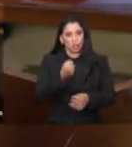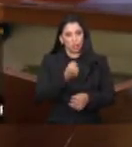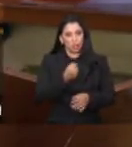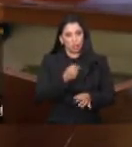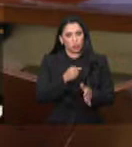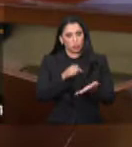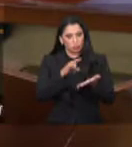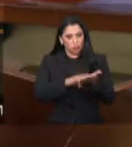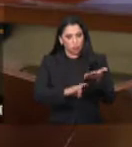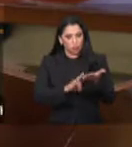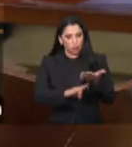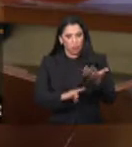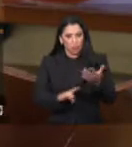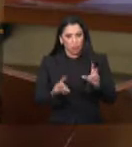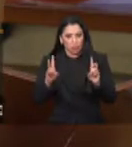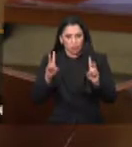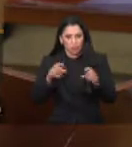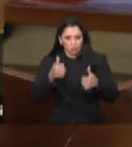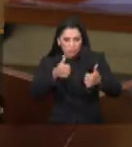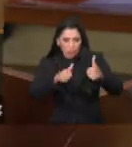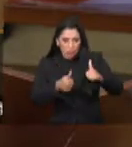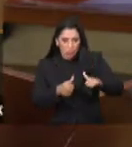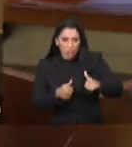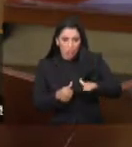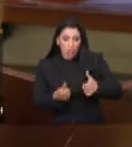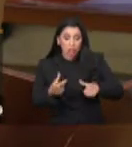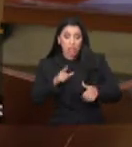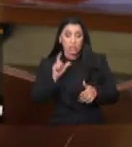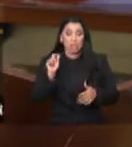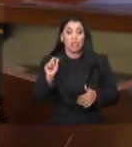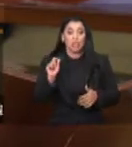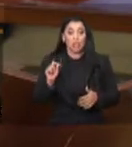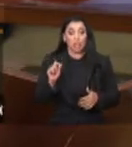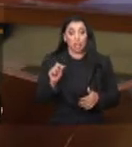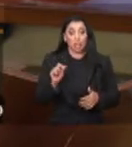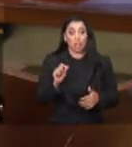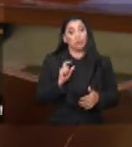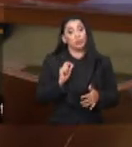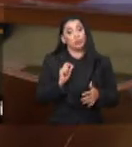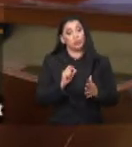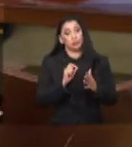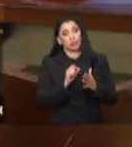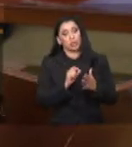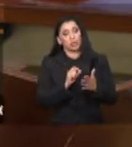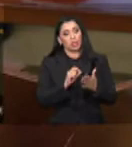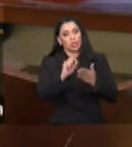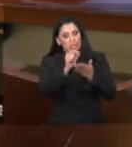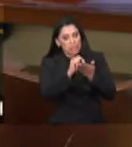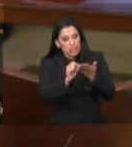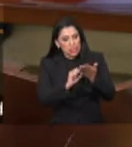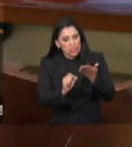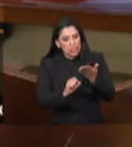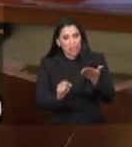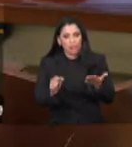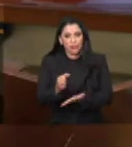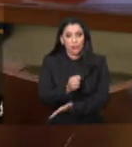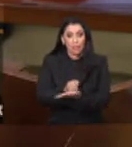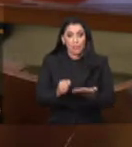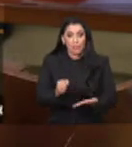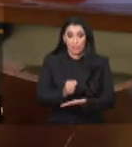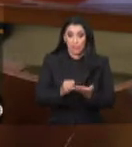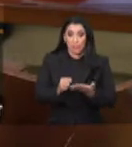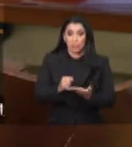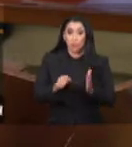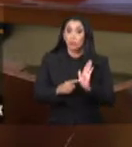cuidava de piscofins ou coisa do tipo foi eu que escrevi a fundamentação mostrando